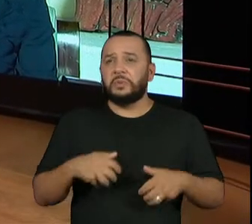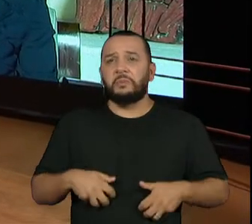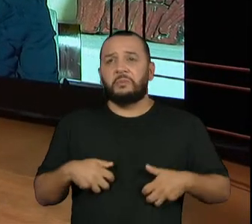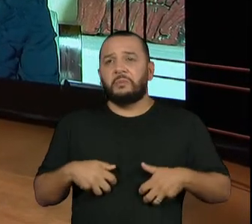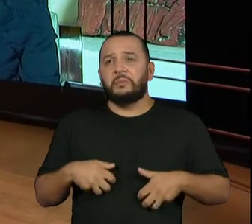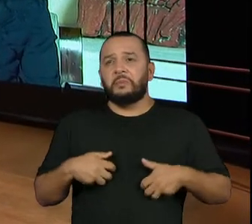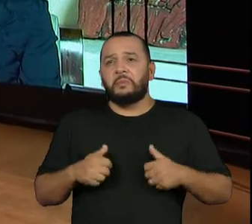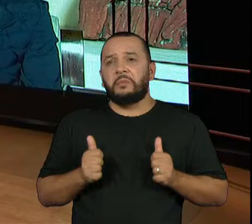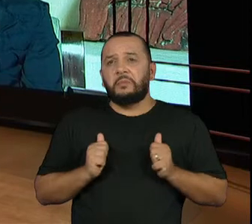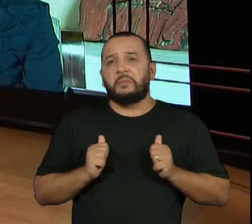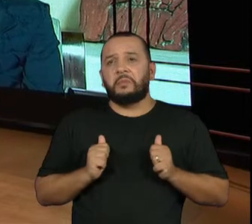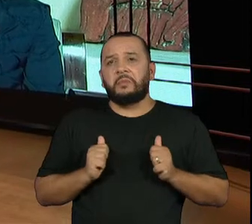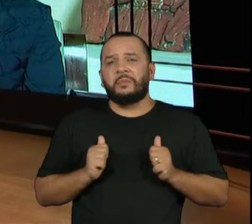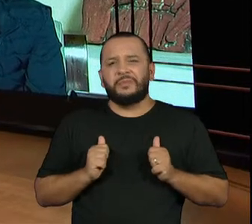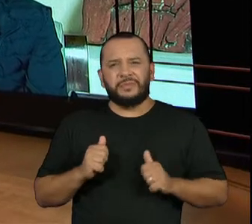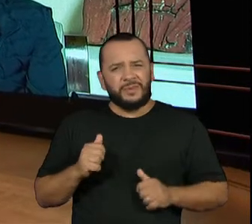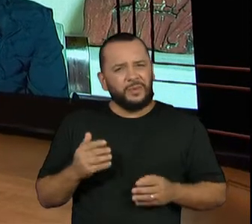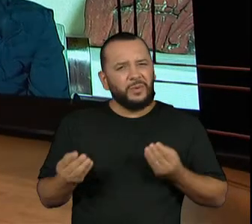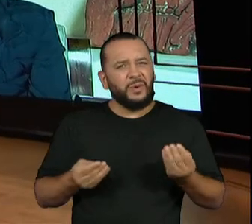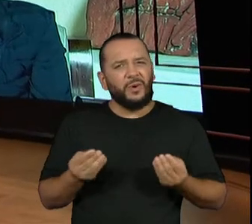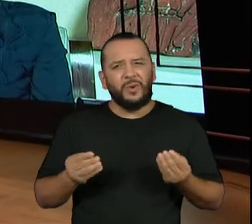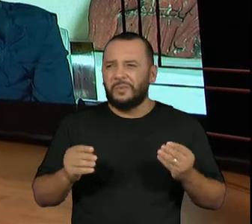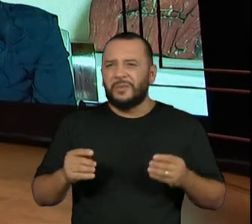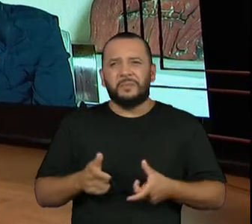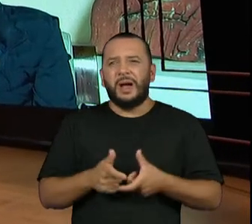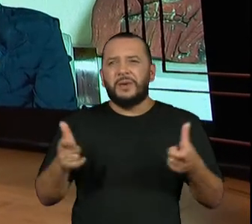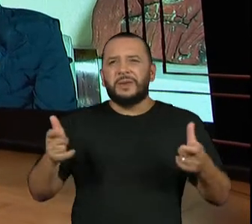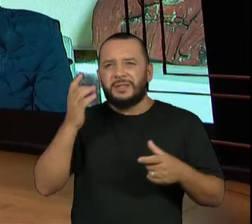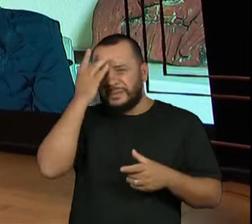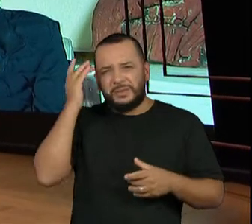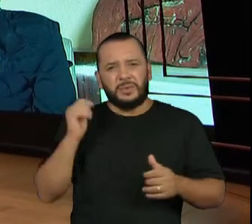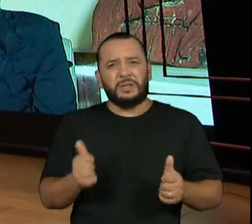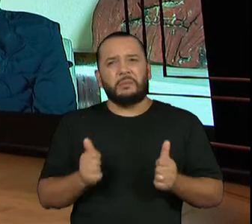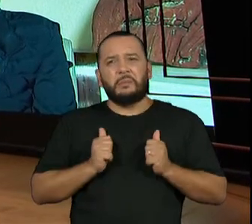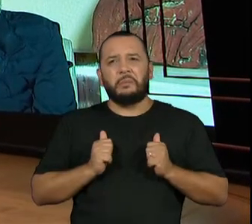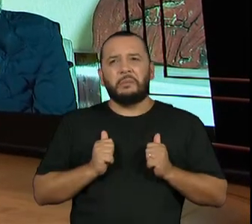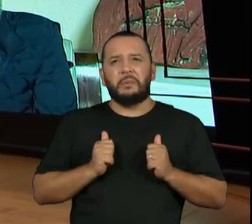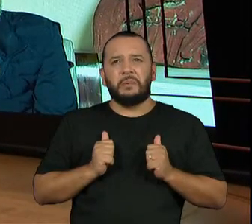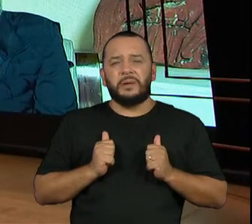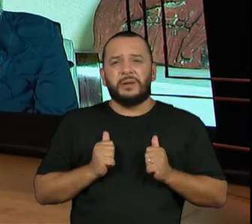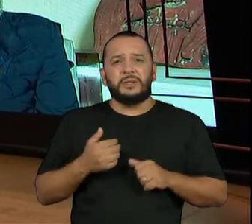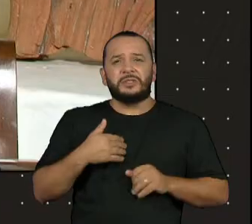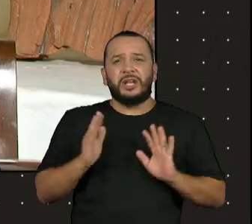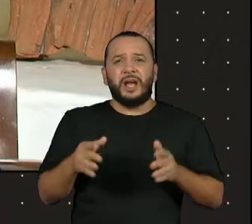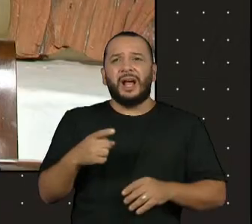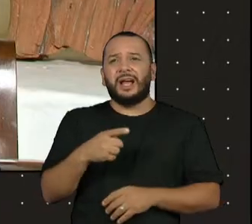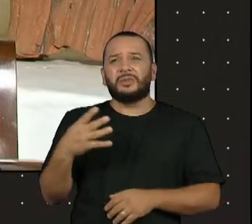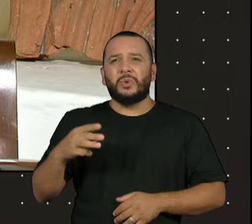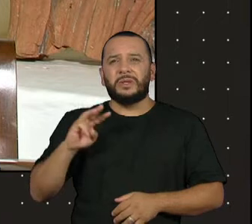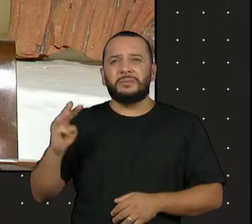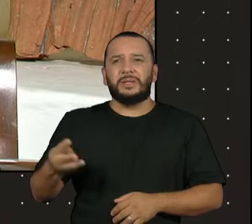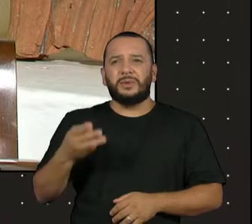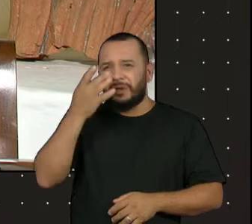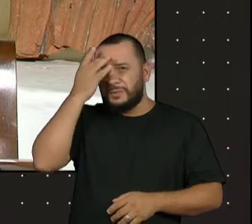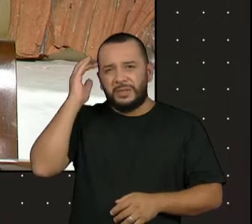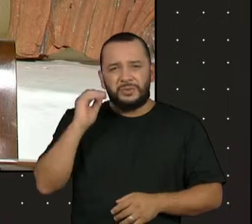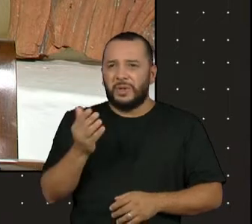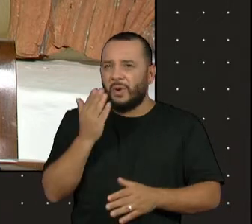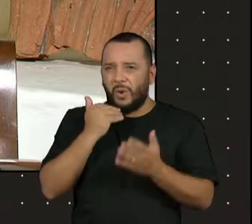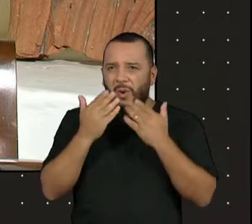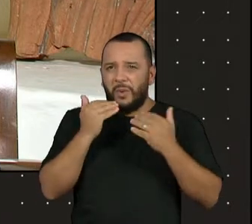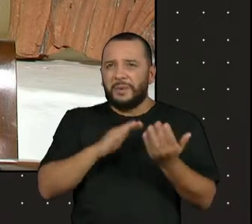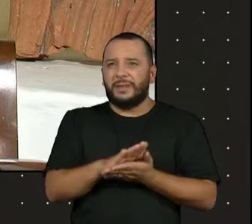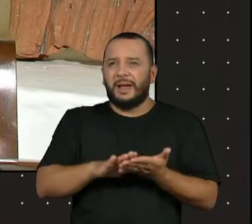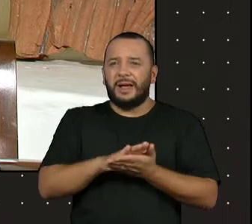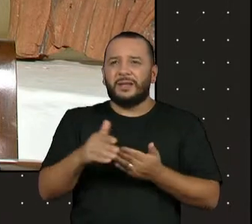se pode ficar indiferente diante de 14 milhões de famintos, de gente que não come, pô? Como é que a gente